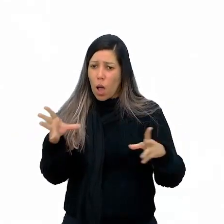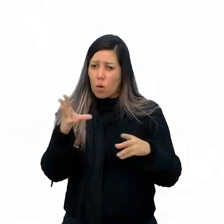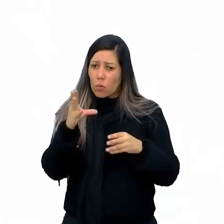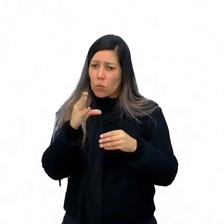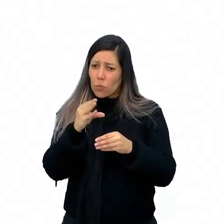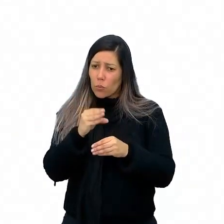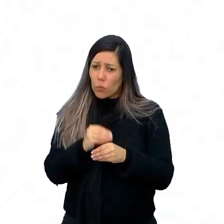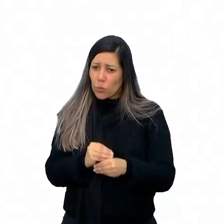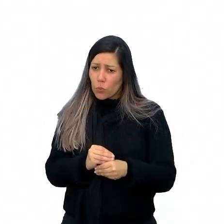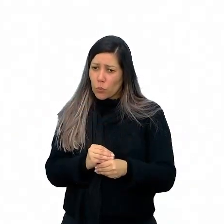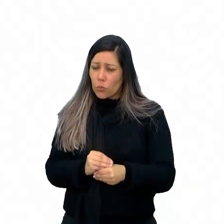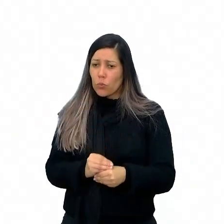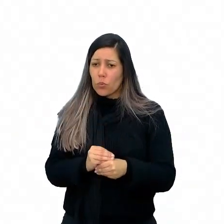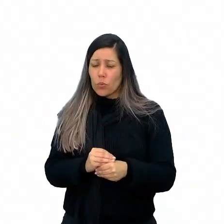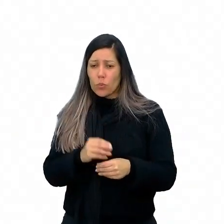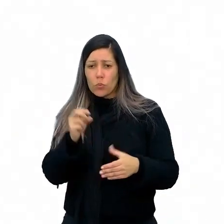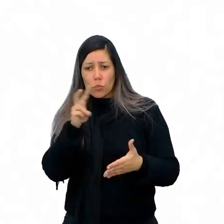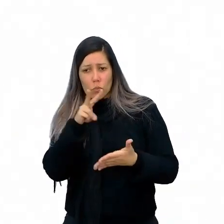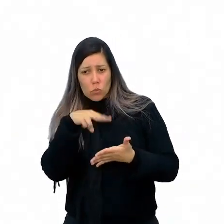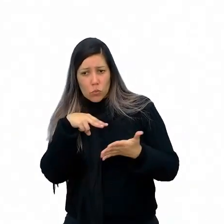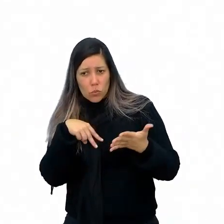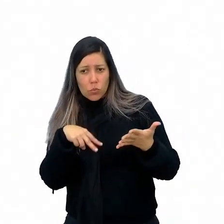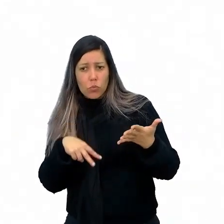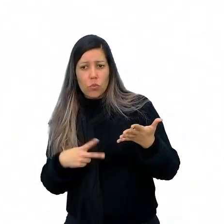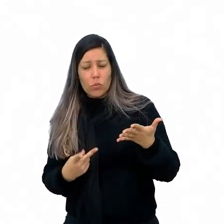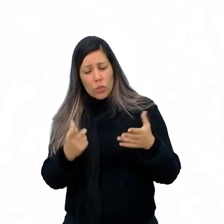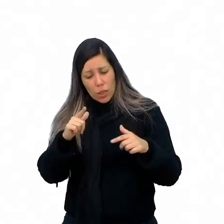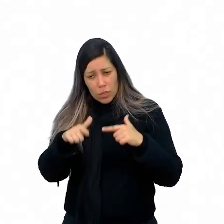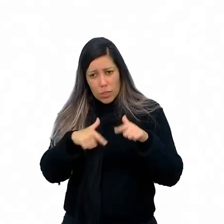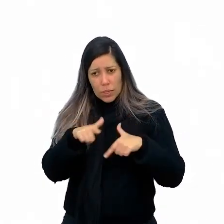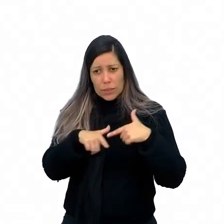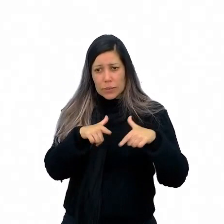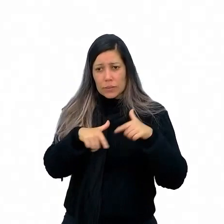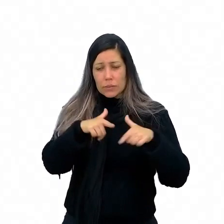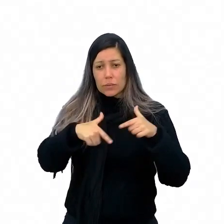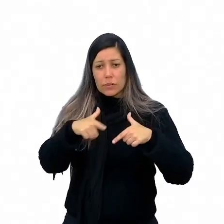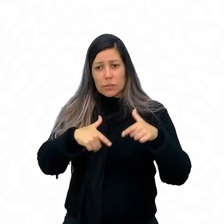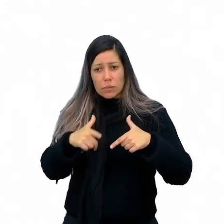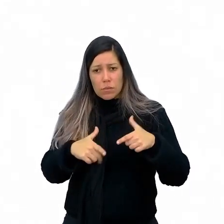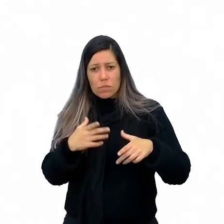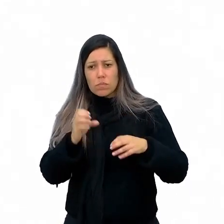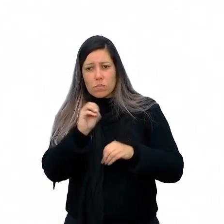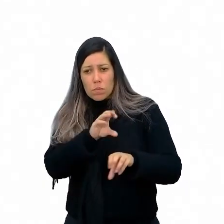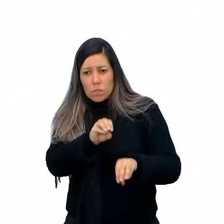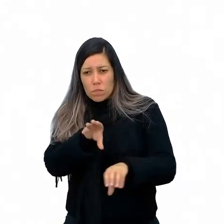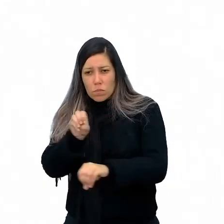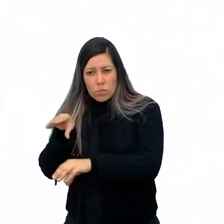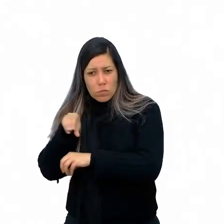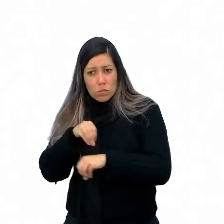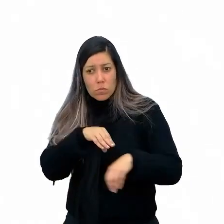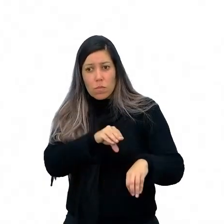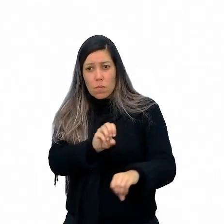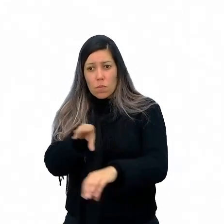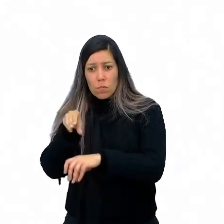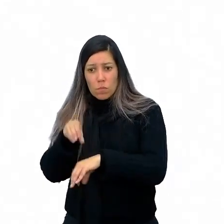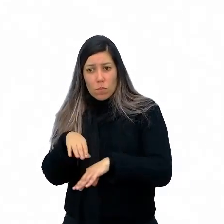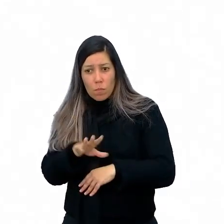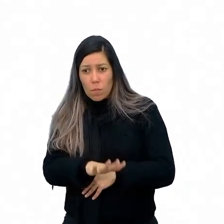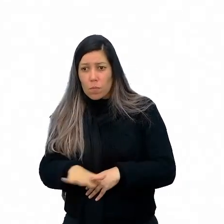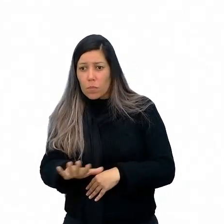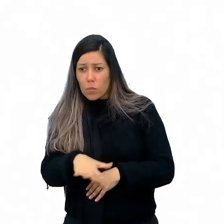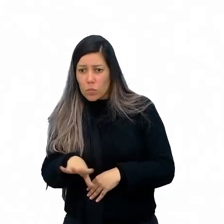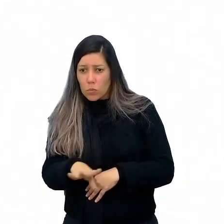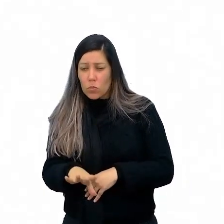esse levantamento do que eu vou ter que trabalhar com esses estudantes de alguma maneira, ou que eu tenho que estar pelo menos pronto